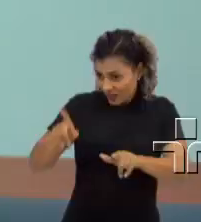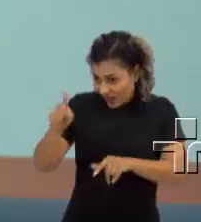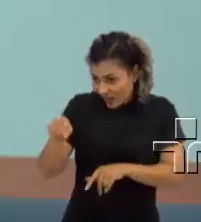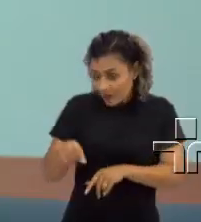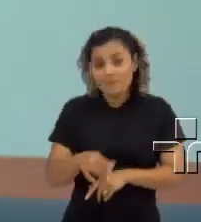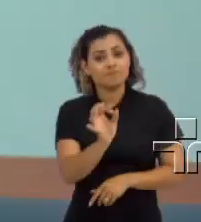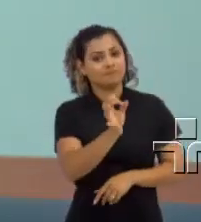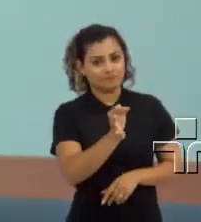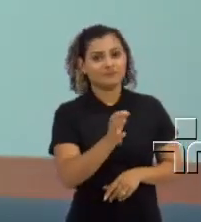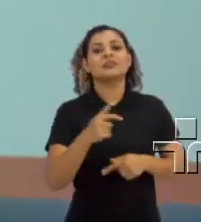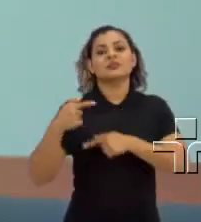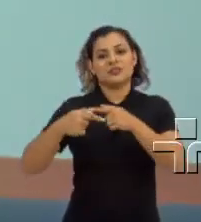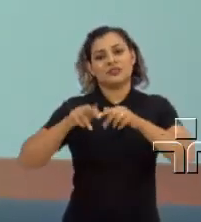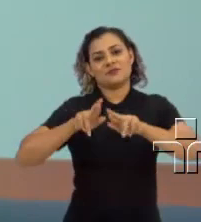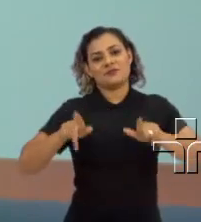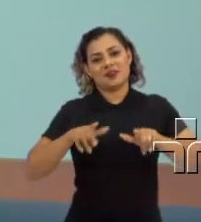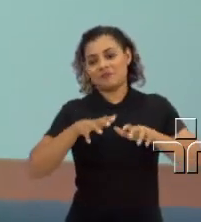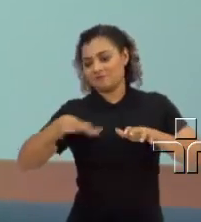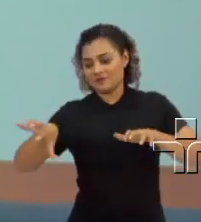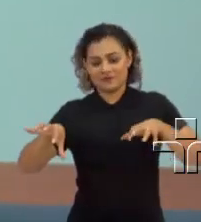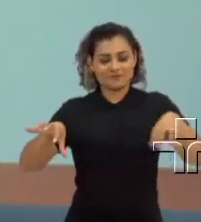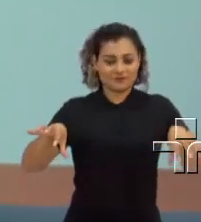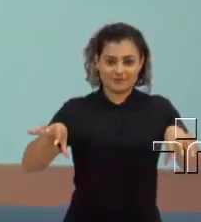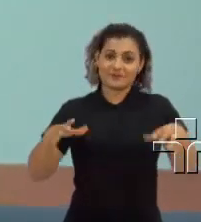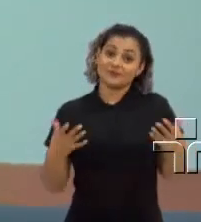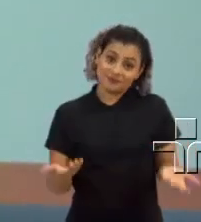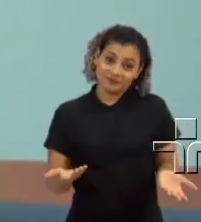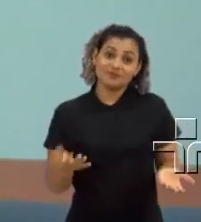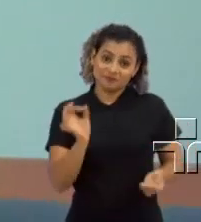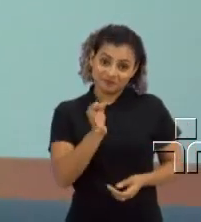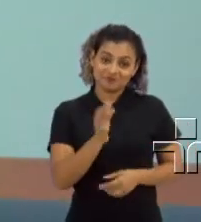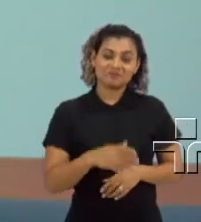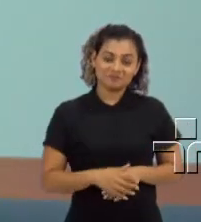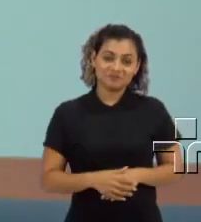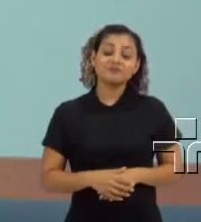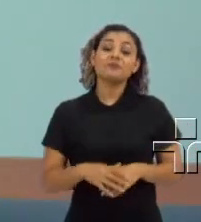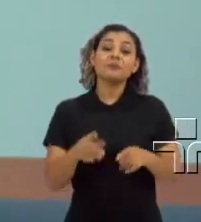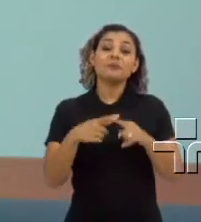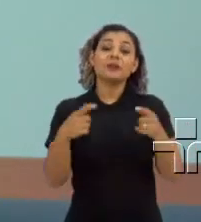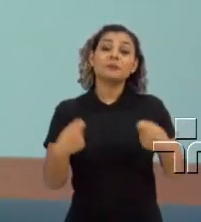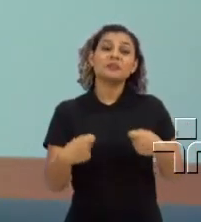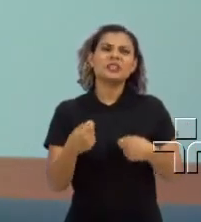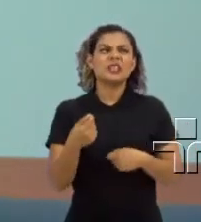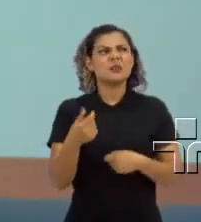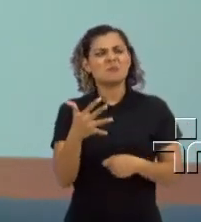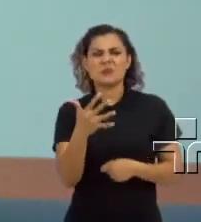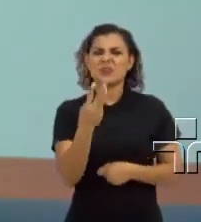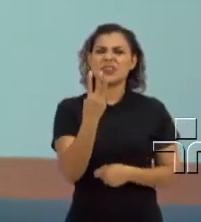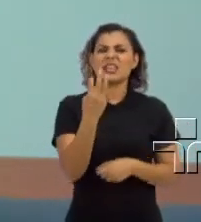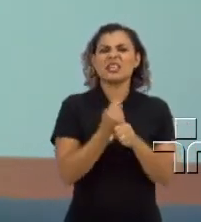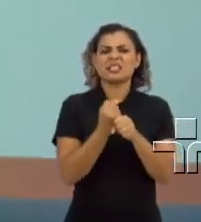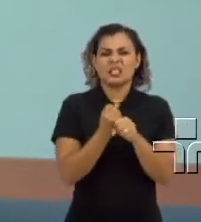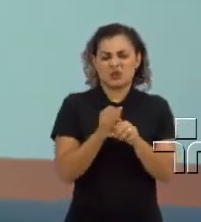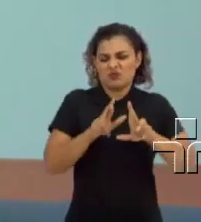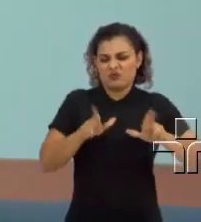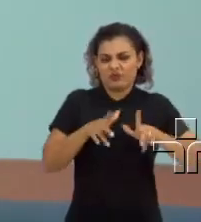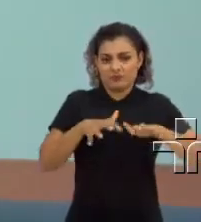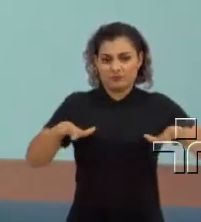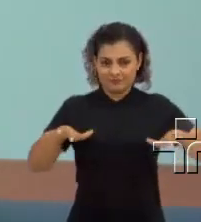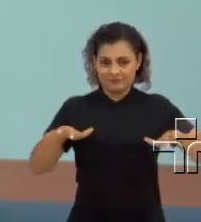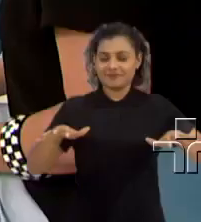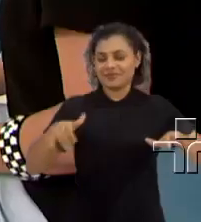É, eles estão em gerações diferentes. É, são quase 3 anos de diferença, mas eu sinto